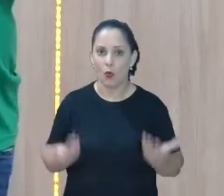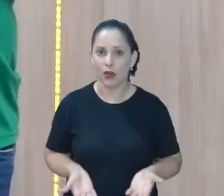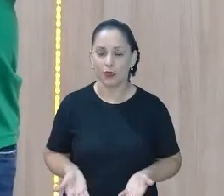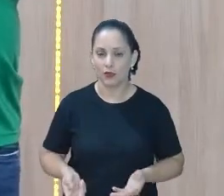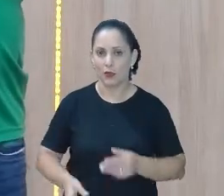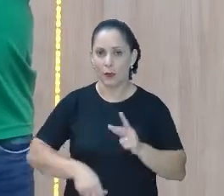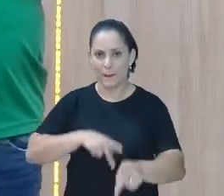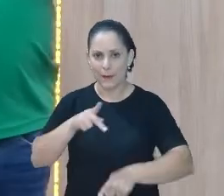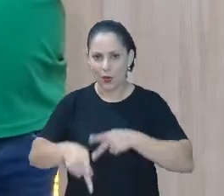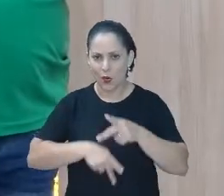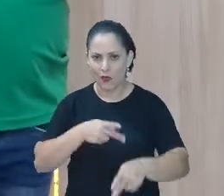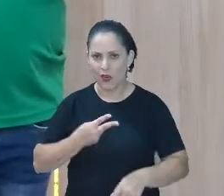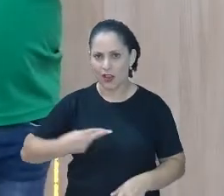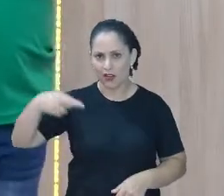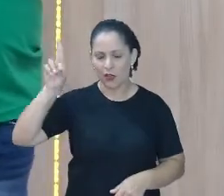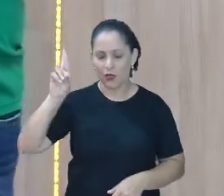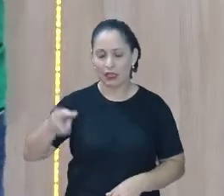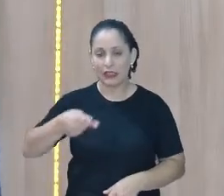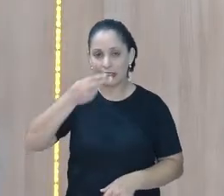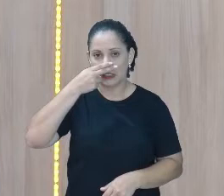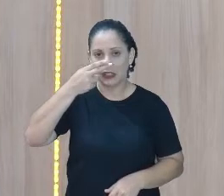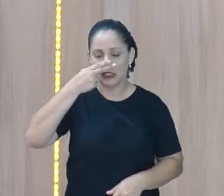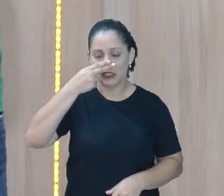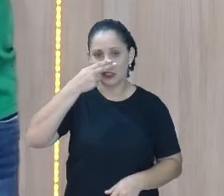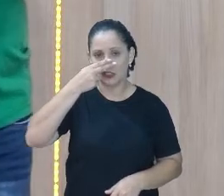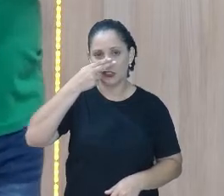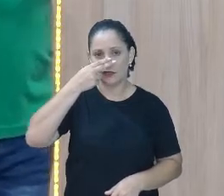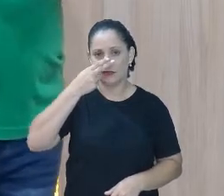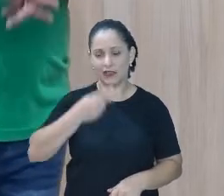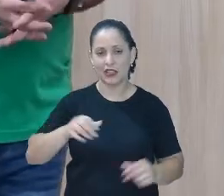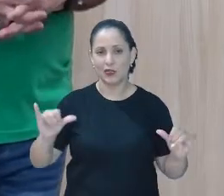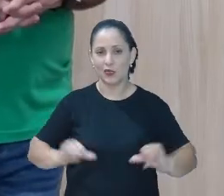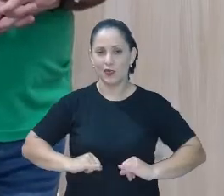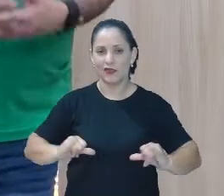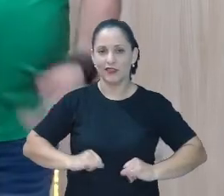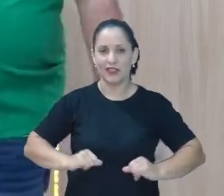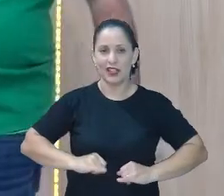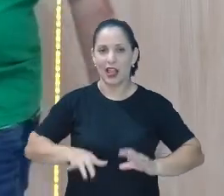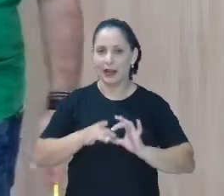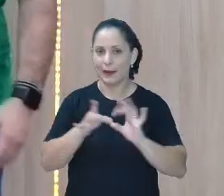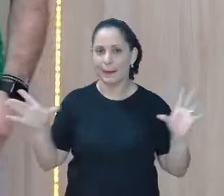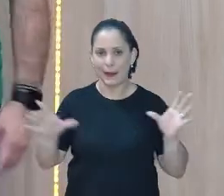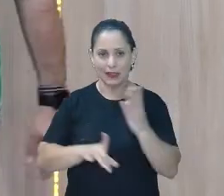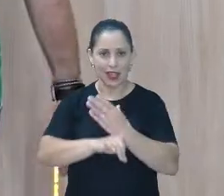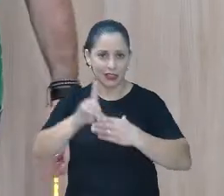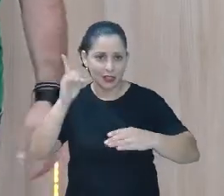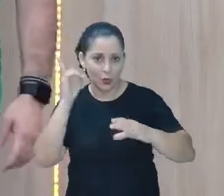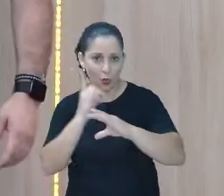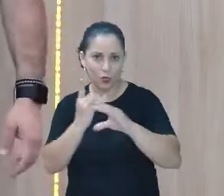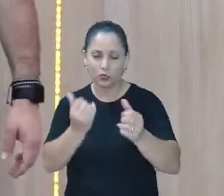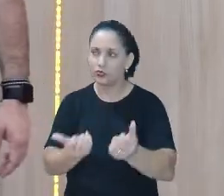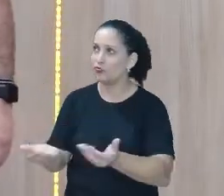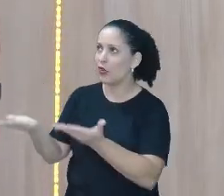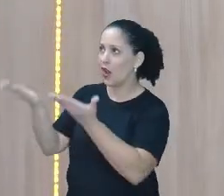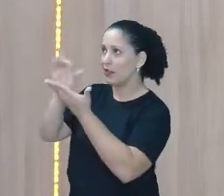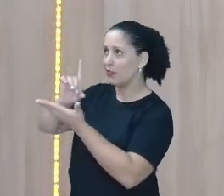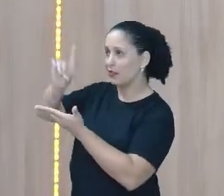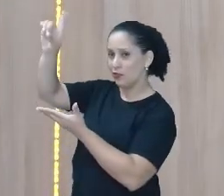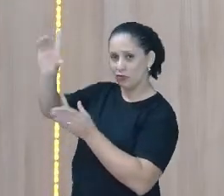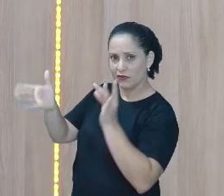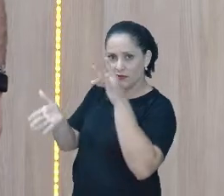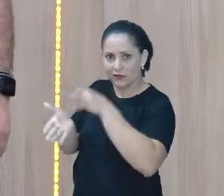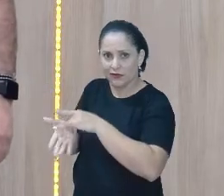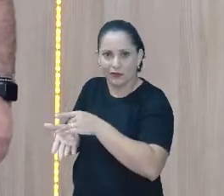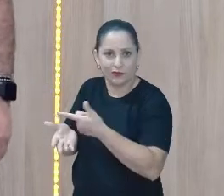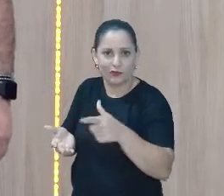eles não tinham a liberdade, né, de cultuar, e eles faziam isso escondido. Com o Édito de Milão, vai